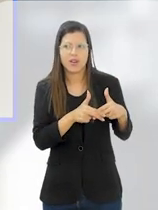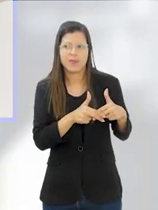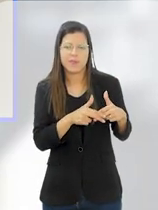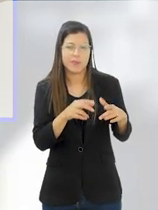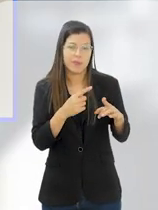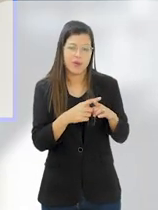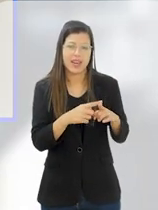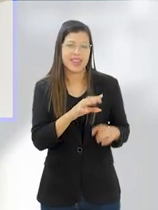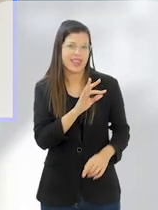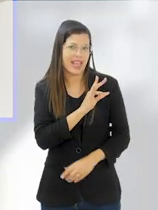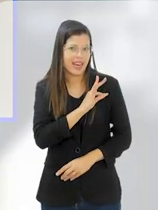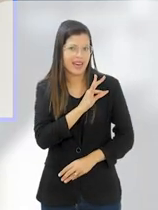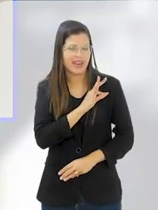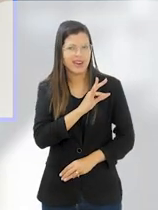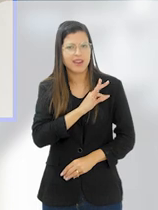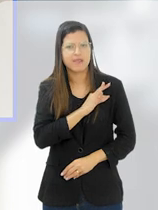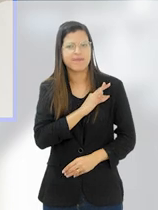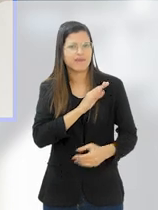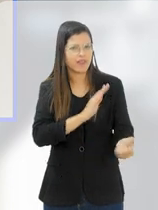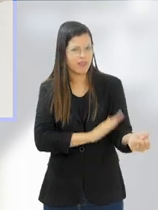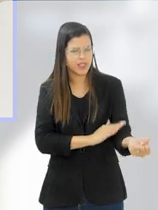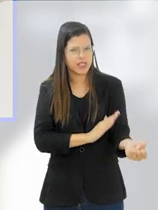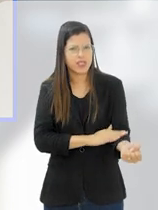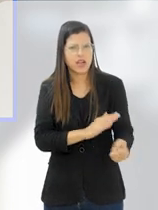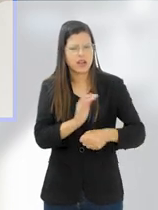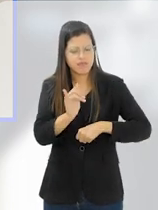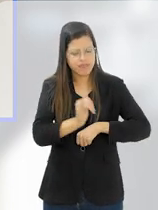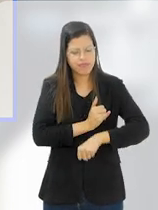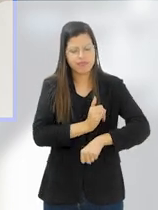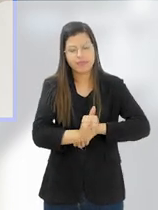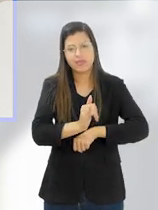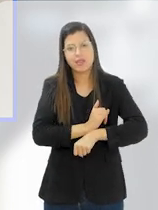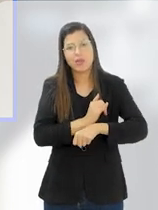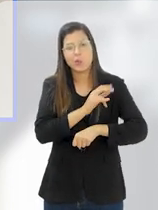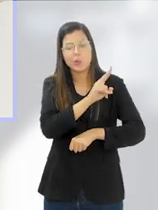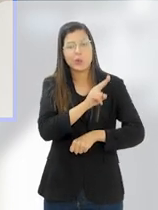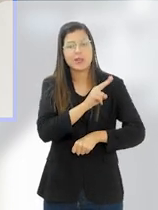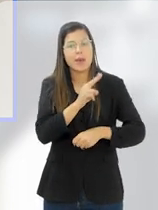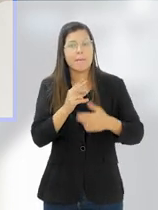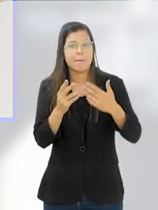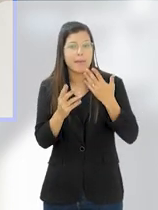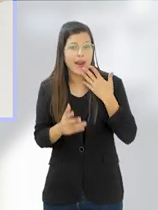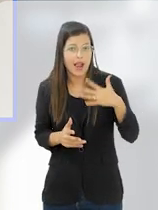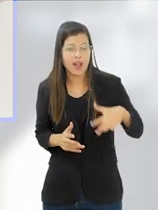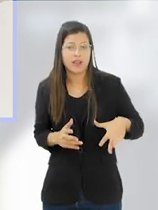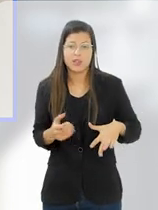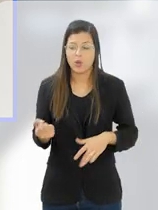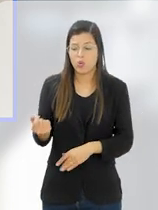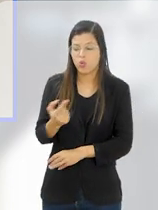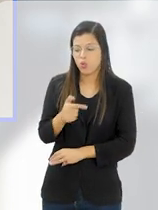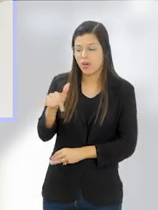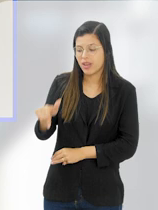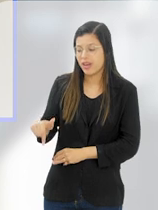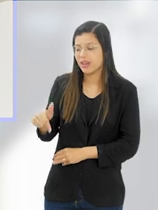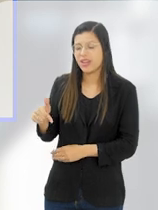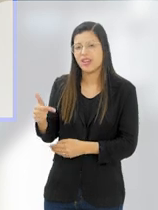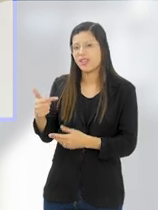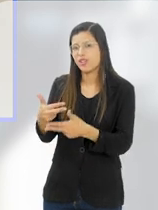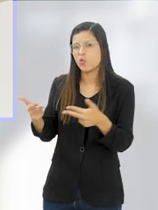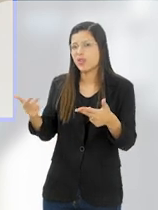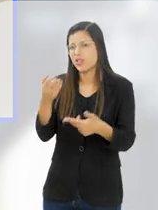das técnicas viciantes, das técnicas algorítmicas, para a criança do que o portal do paraíso. Então a gente